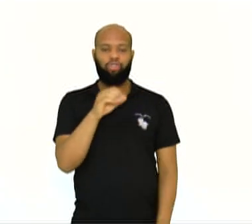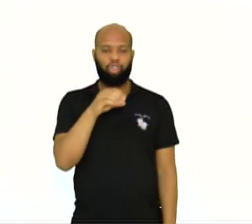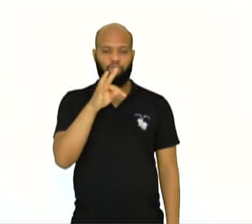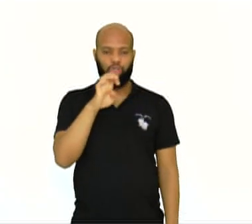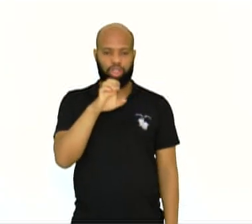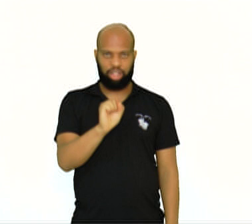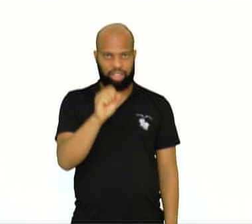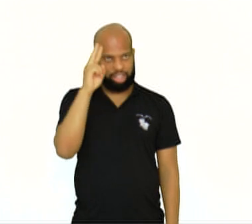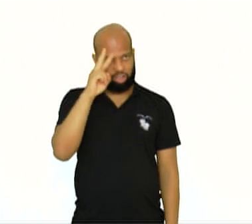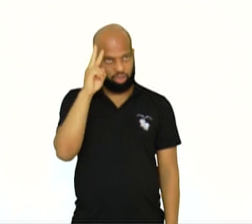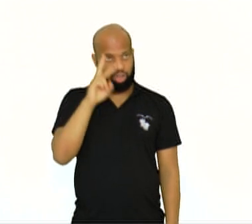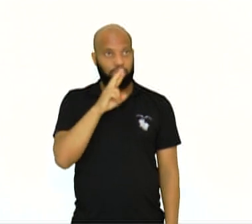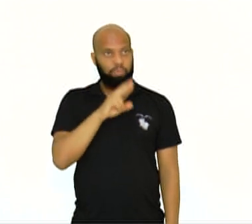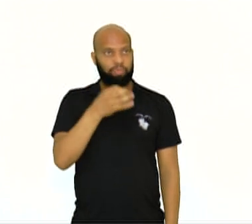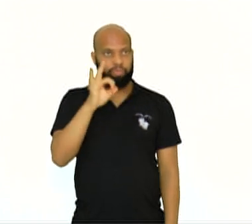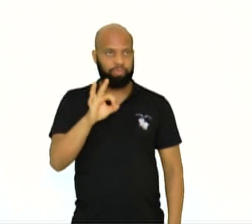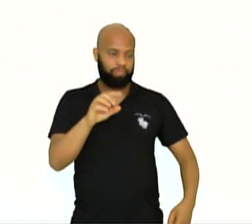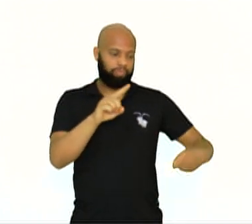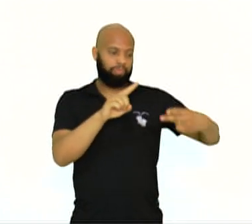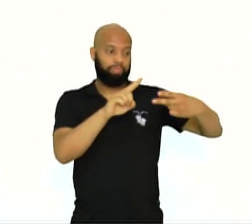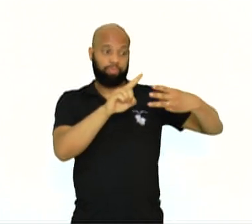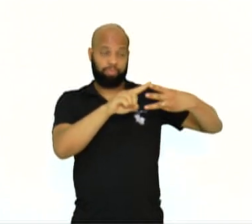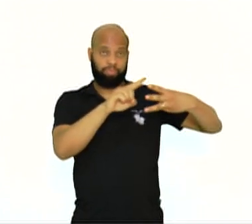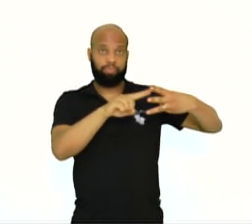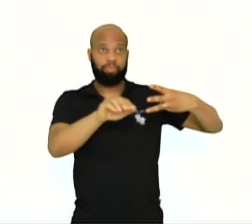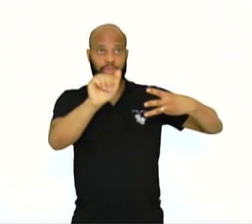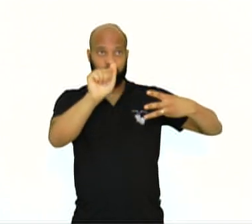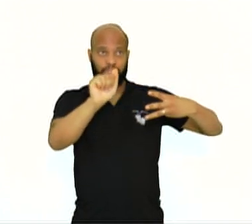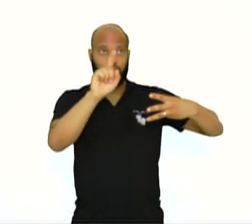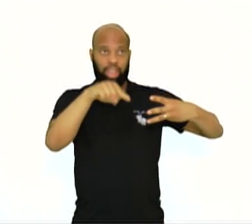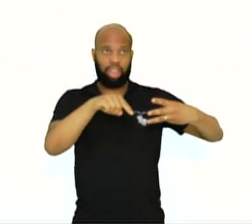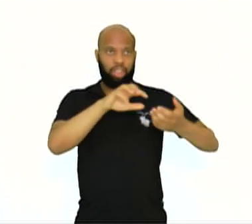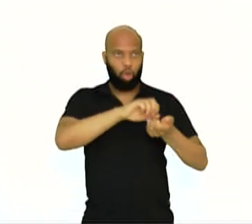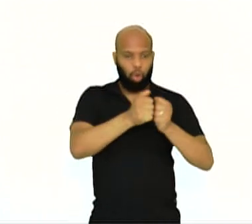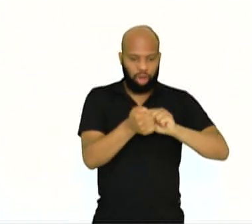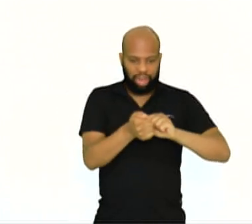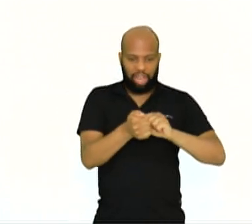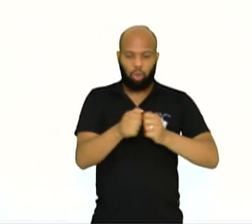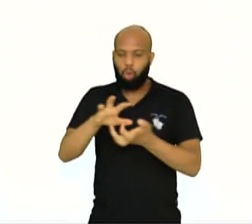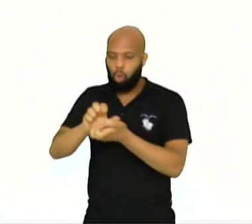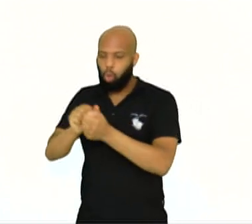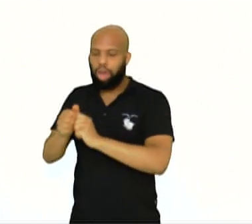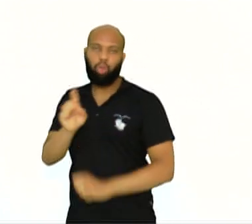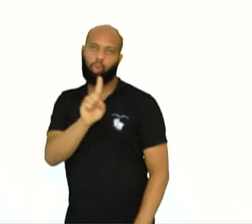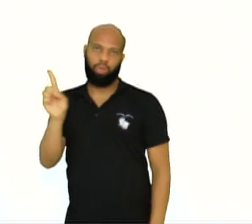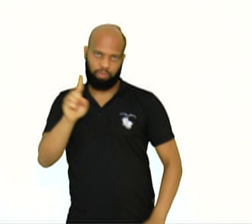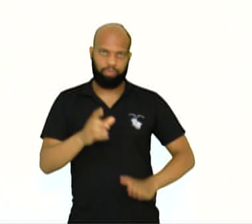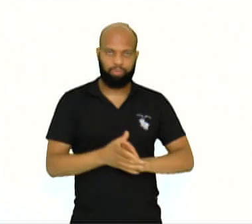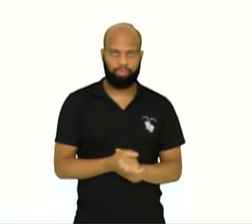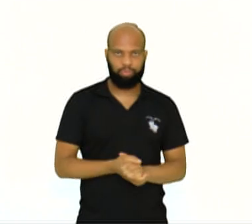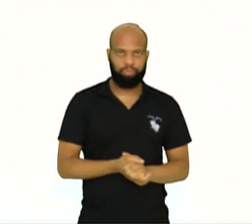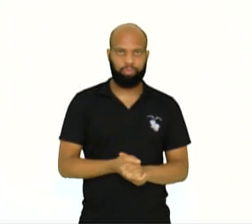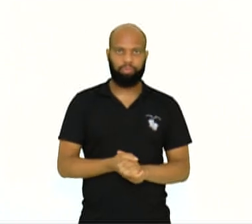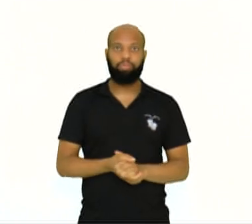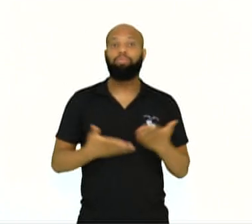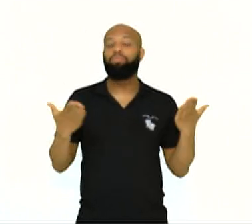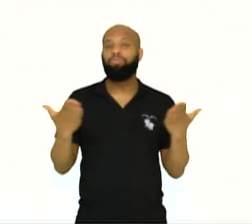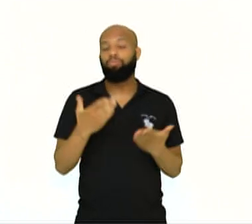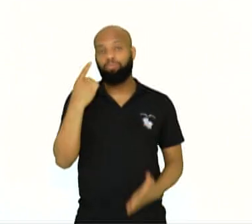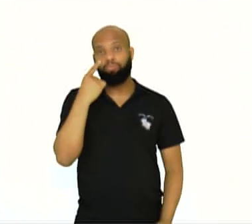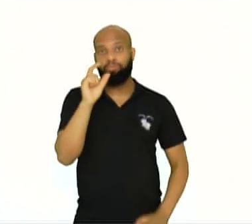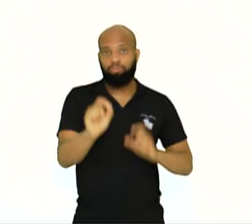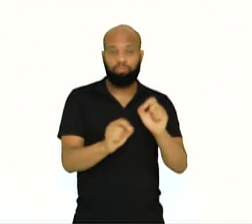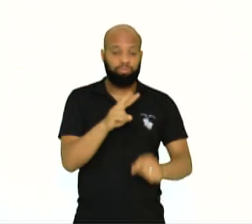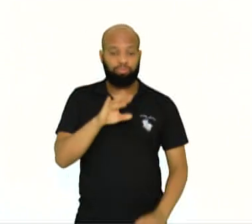e a resposta correta era a alternativa A, materiais e imateriais. E nós vamos agora